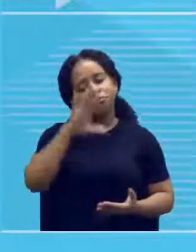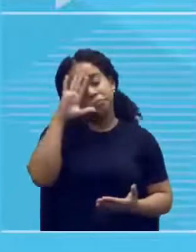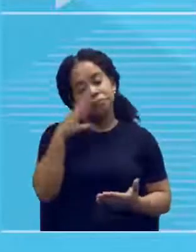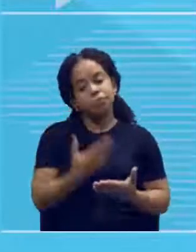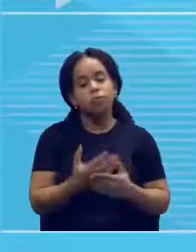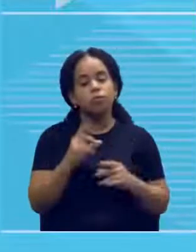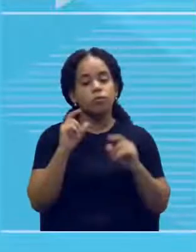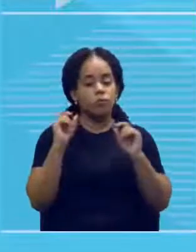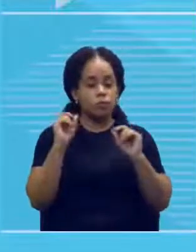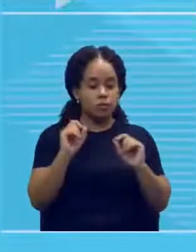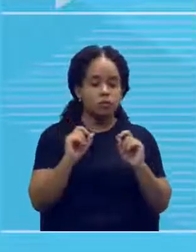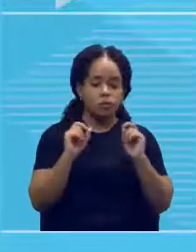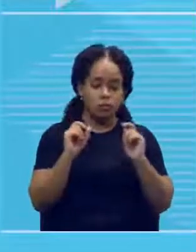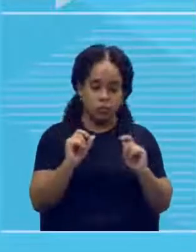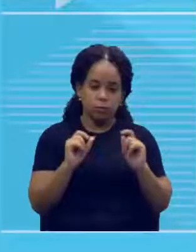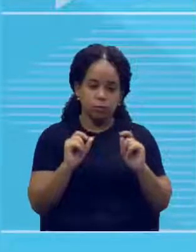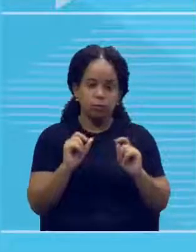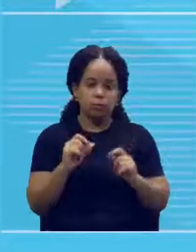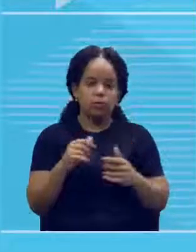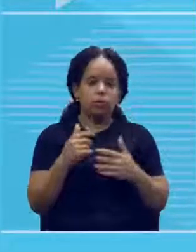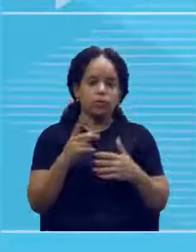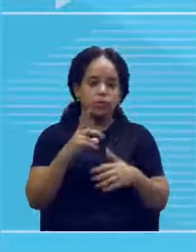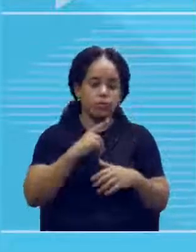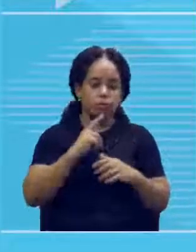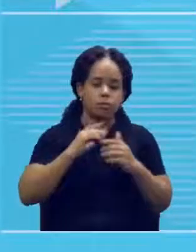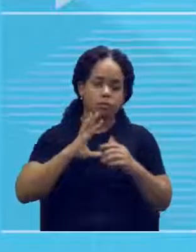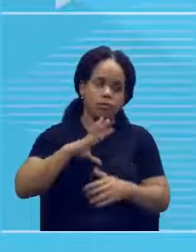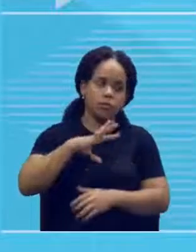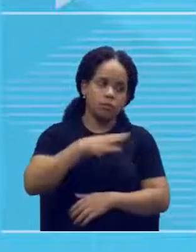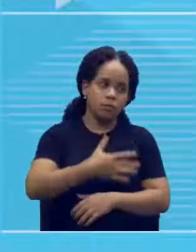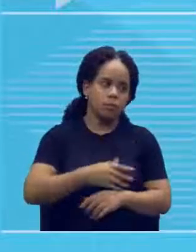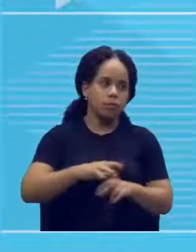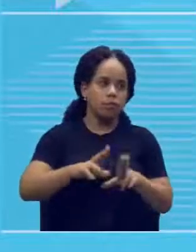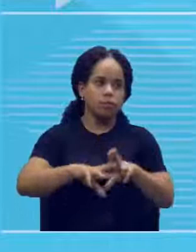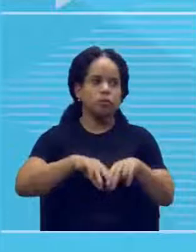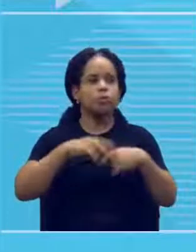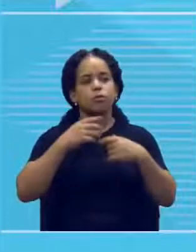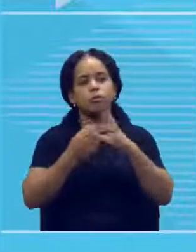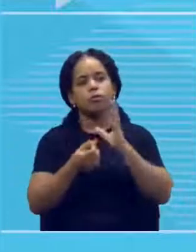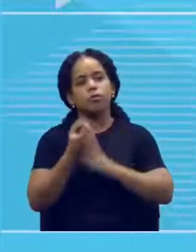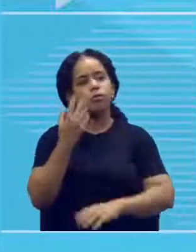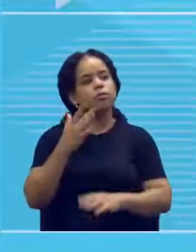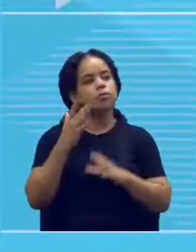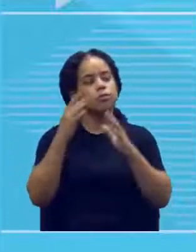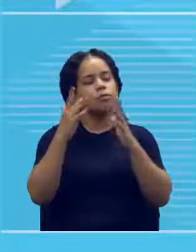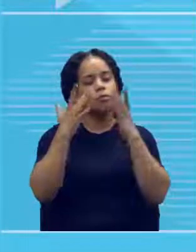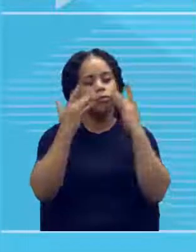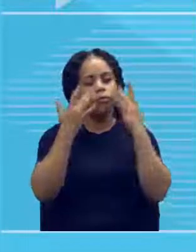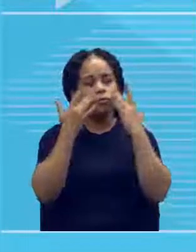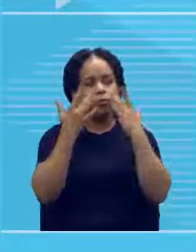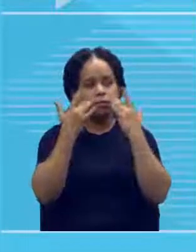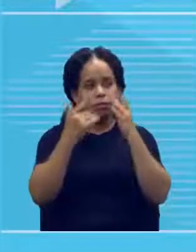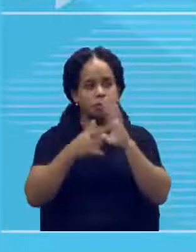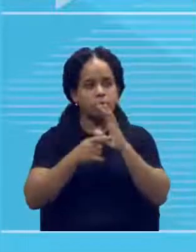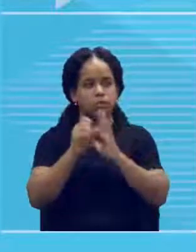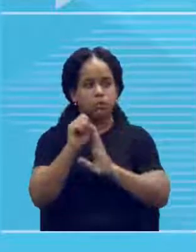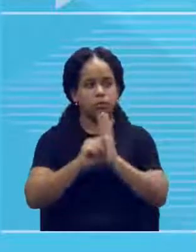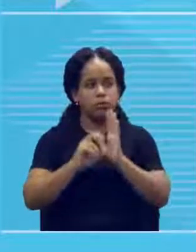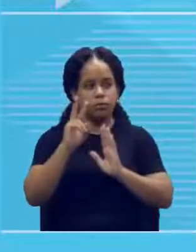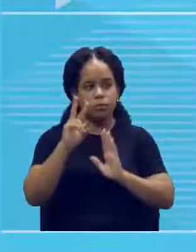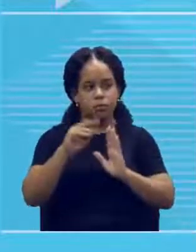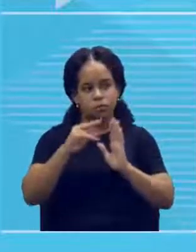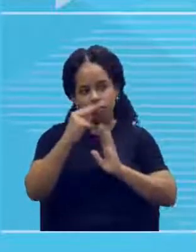Acredita-se que essa disposição deu origem ao famoso teatro grego no século 5 a.C.